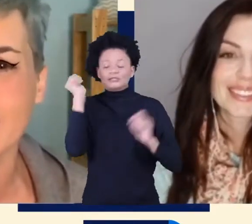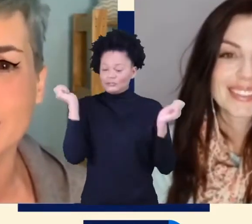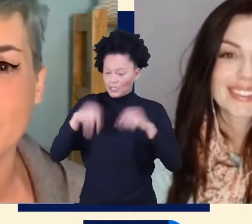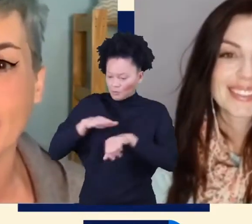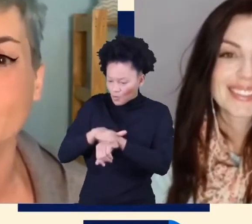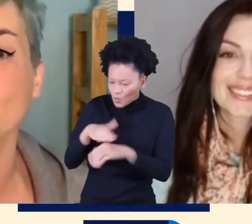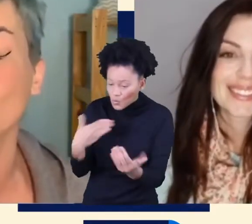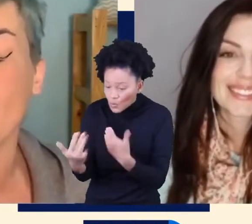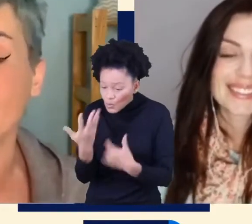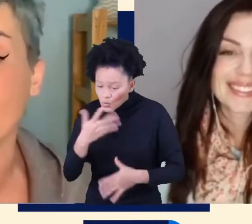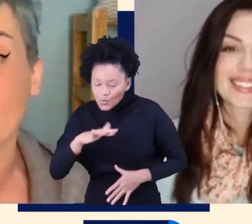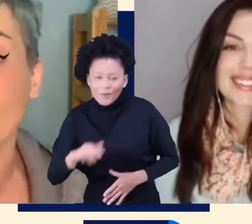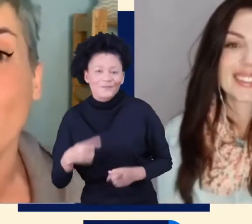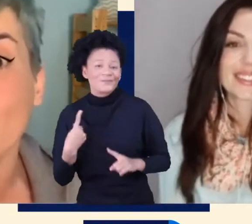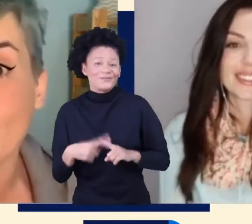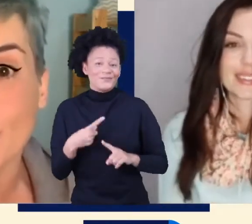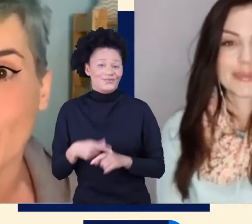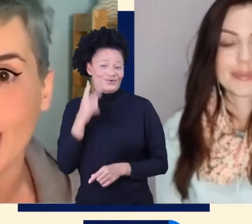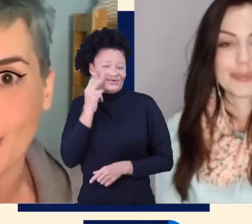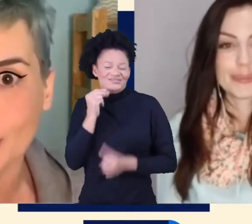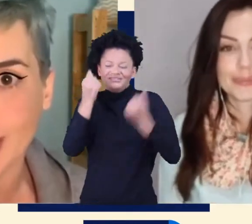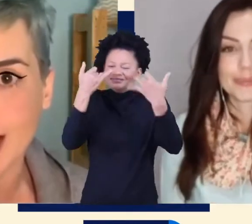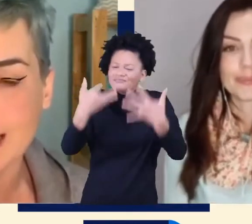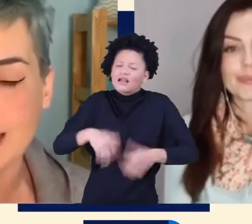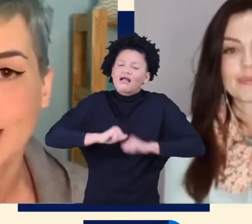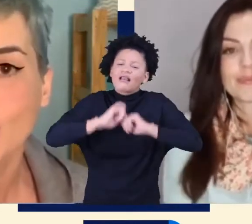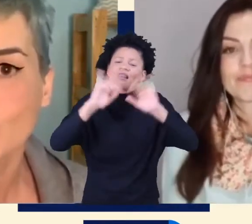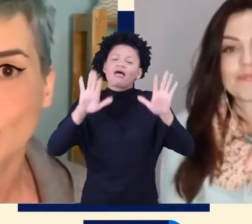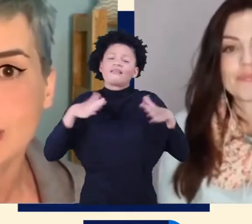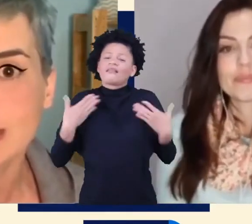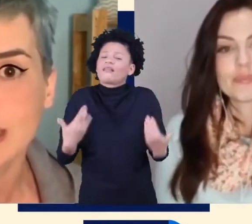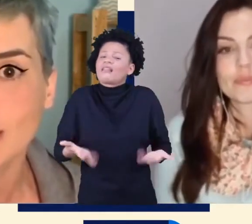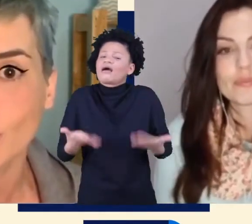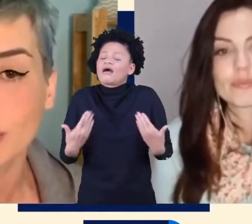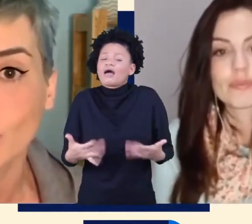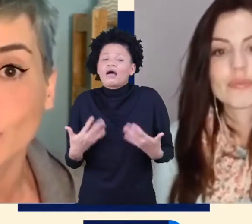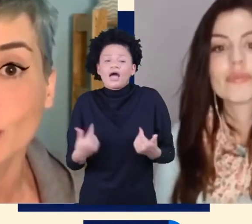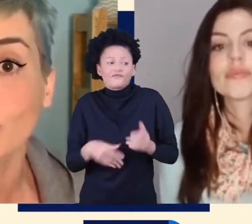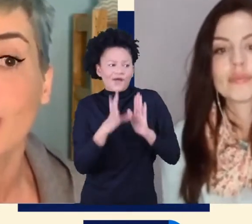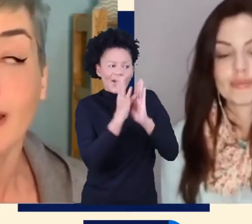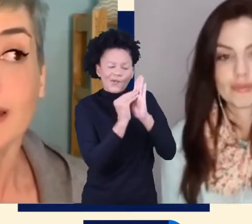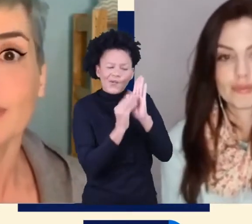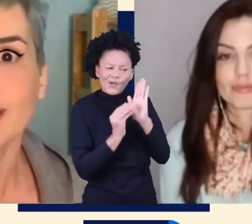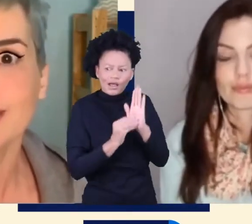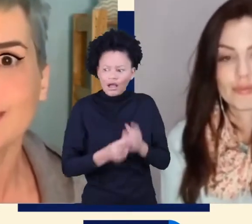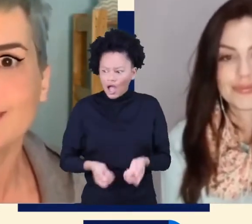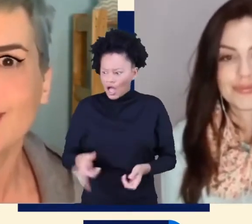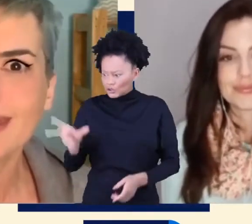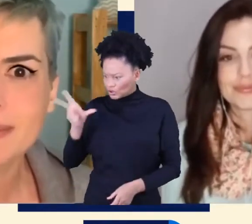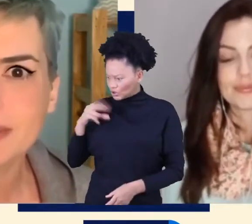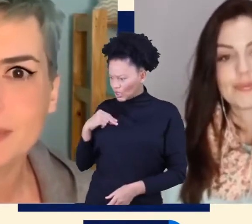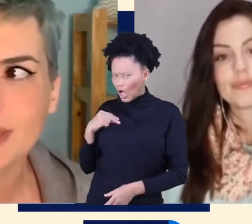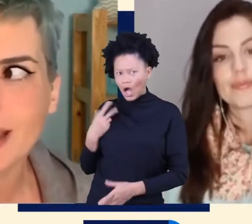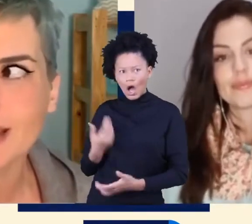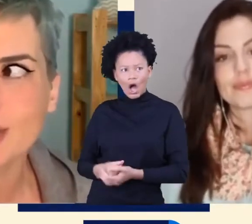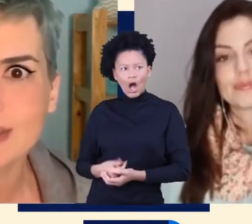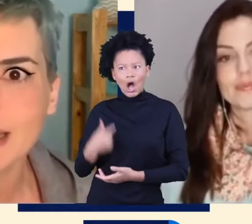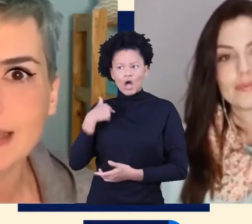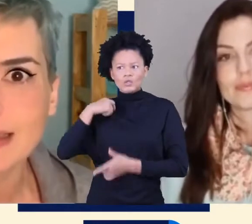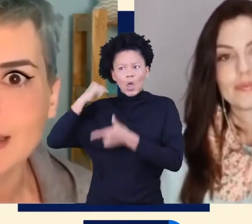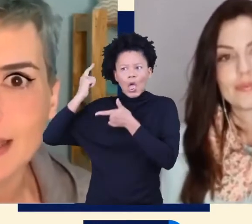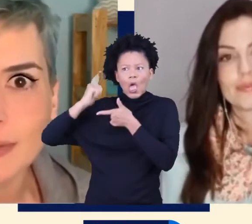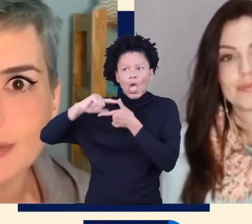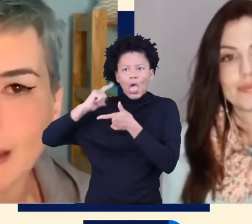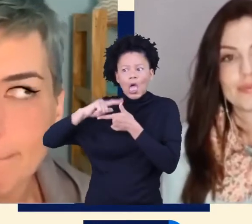crianças a respeito, até pela forma como a Carol traz todo esse conteúdo. Você fala assim, nossa, mas por que a gente